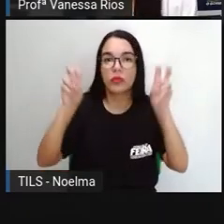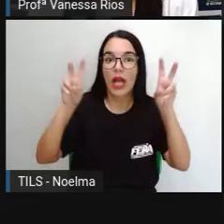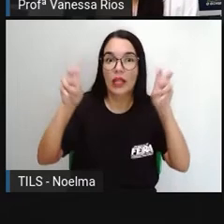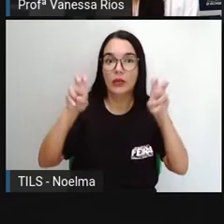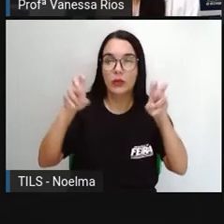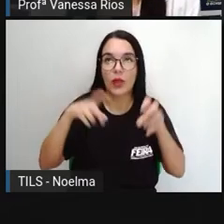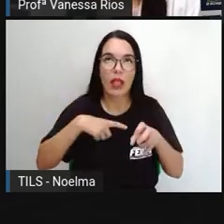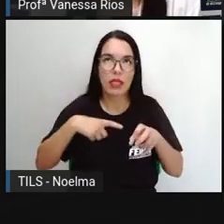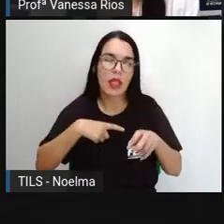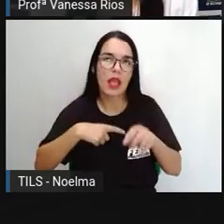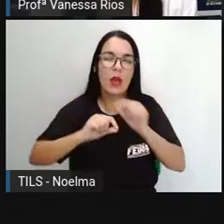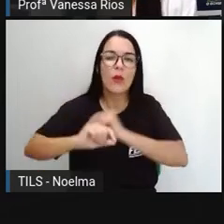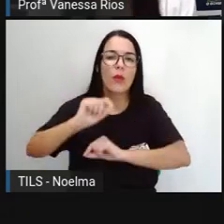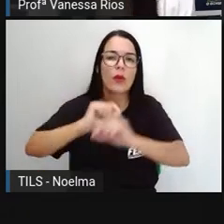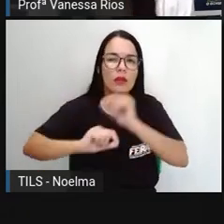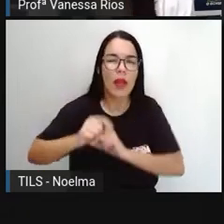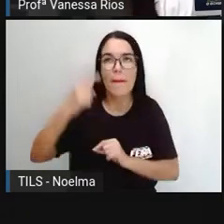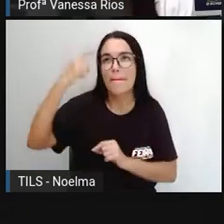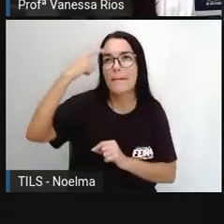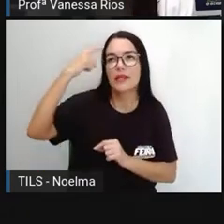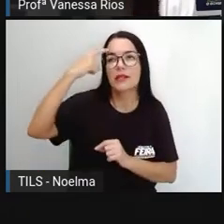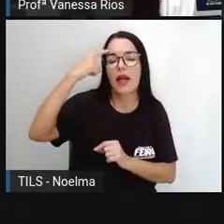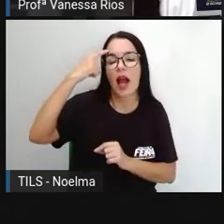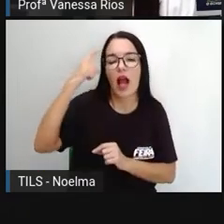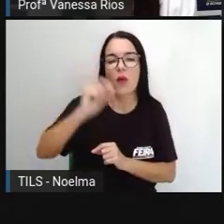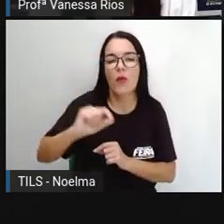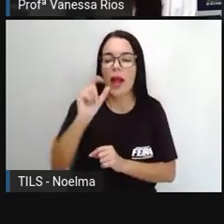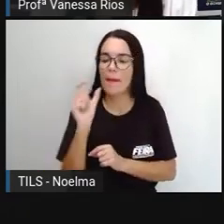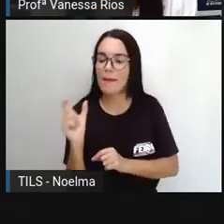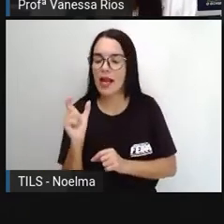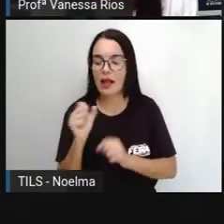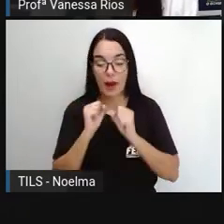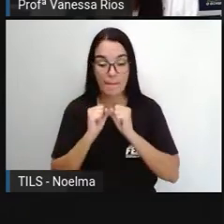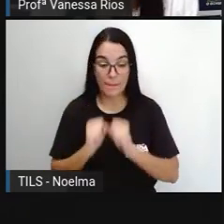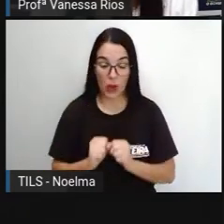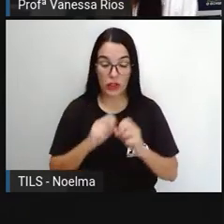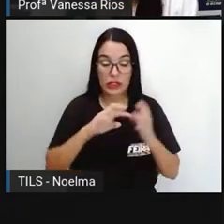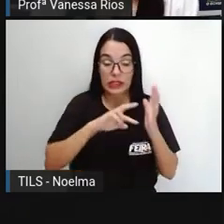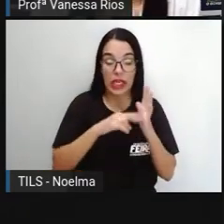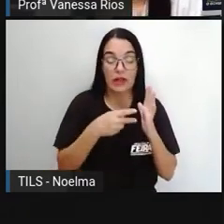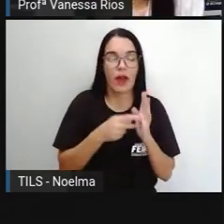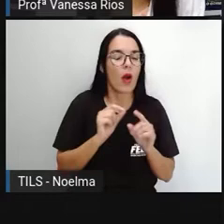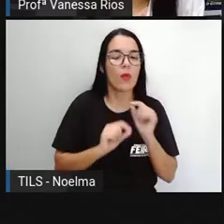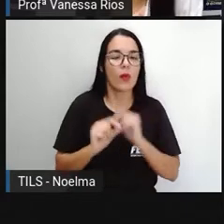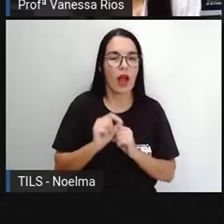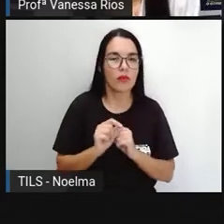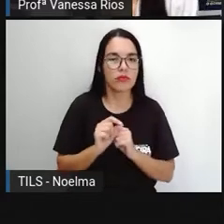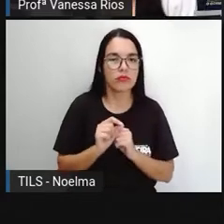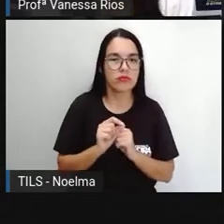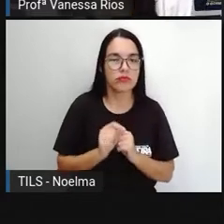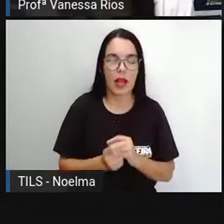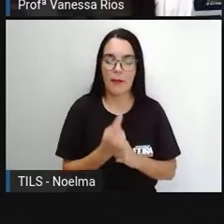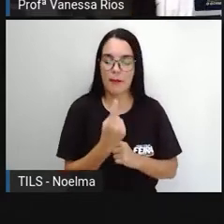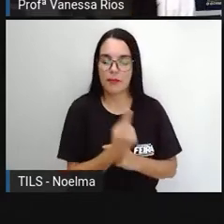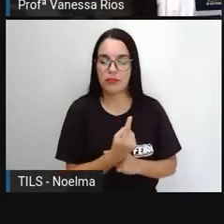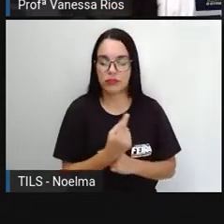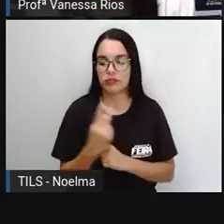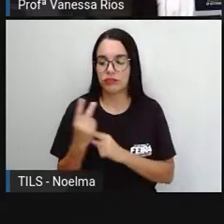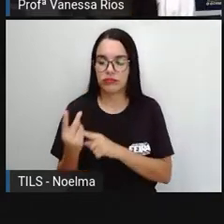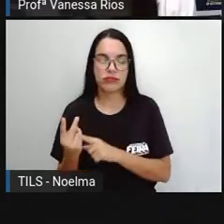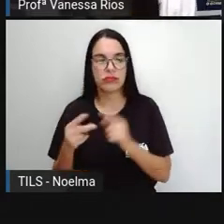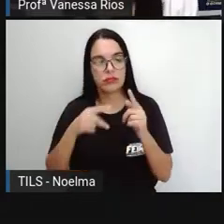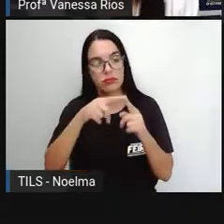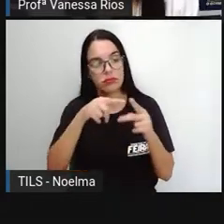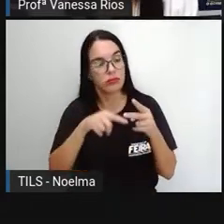fazem a gente recordar ou ter uma ideia do que essas palavras podem significar: nomadismo e